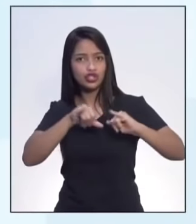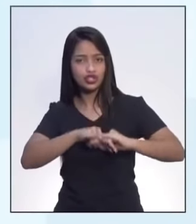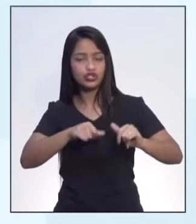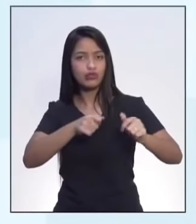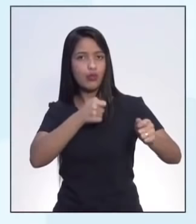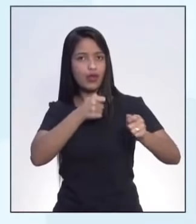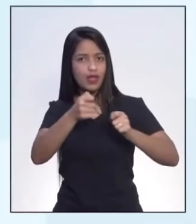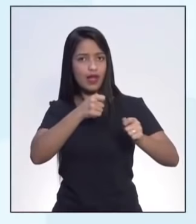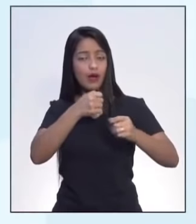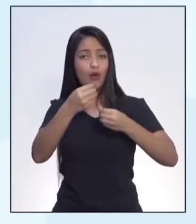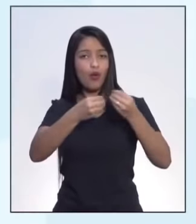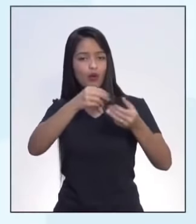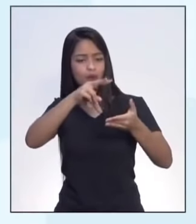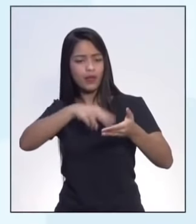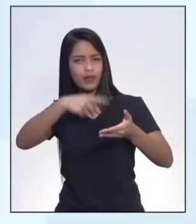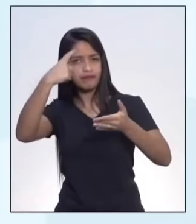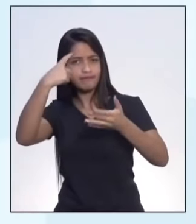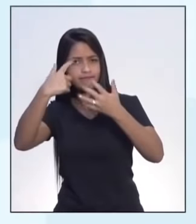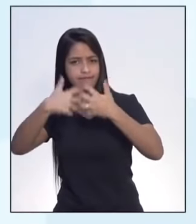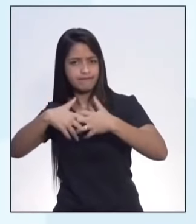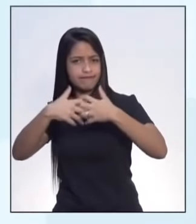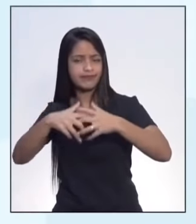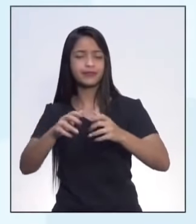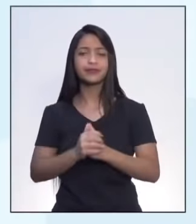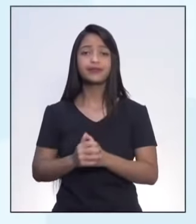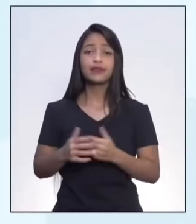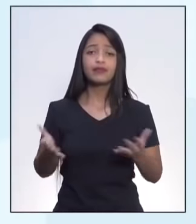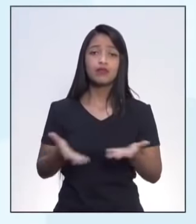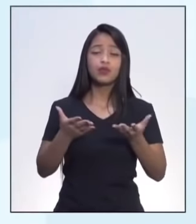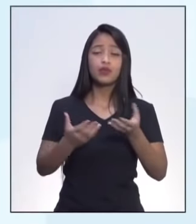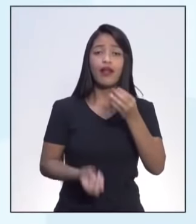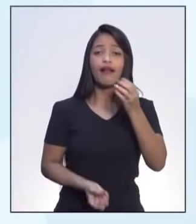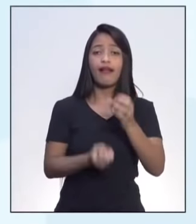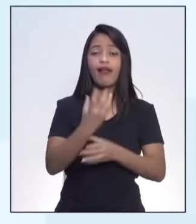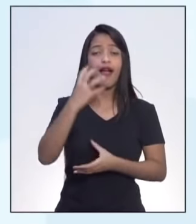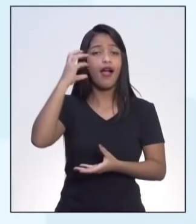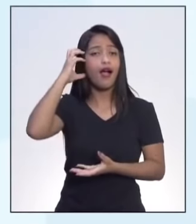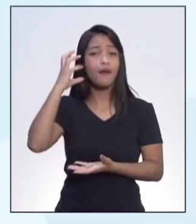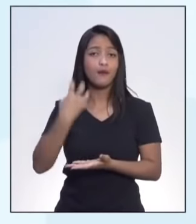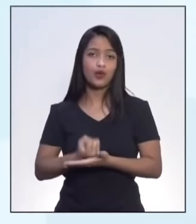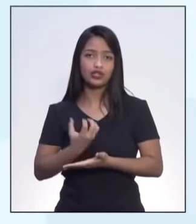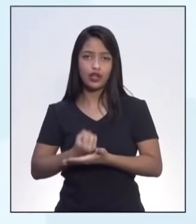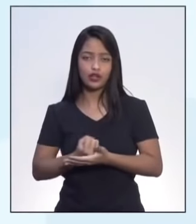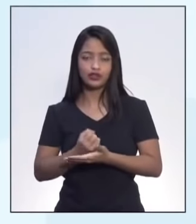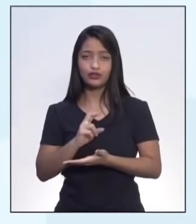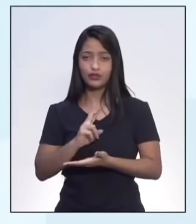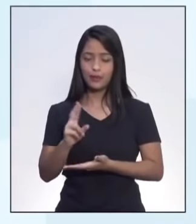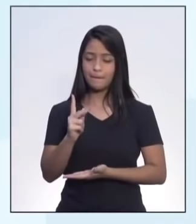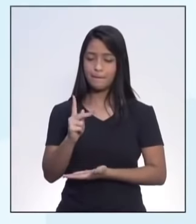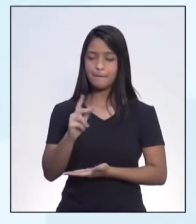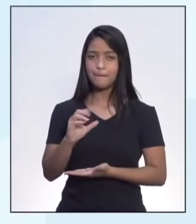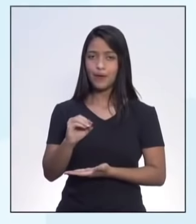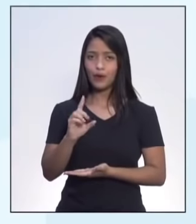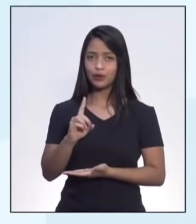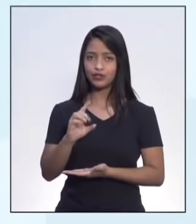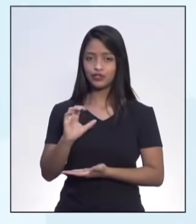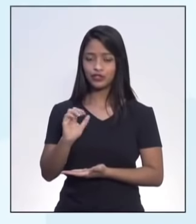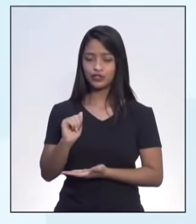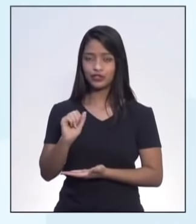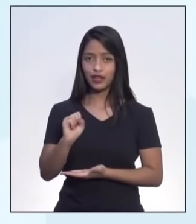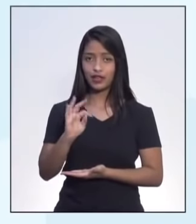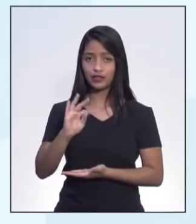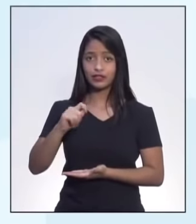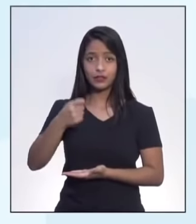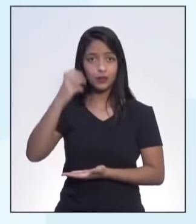reportagem ainda e estimular a produção de um podcast. Então, seguinte, a gente ainda vai utilizar aqueles